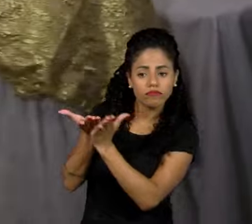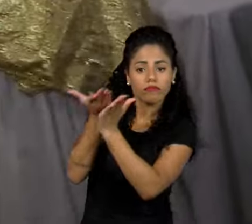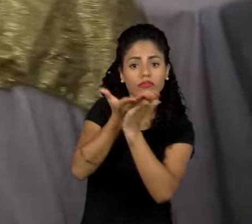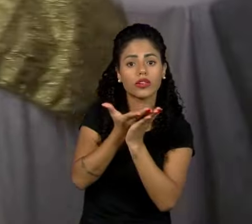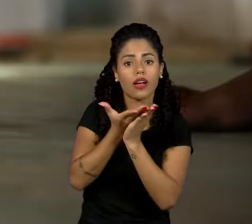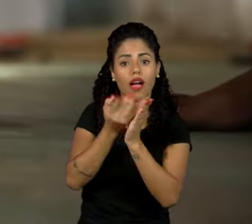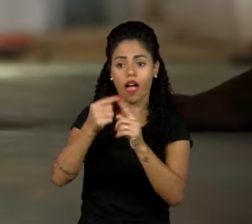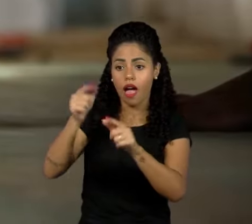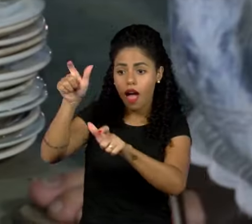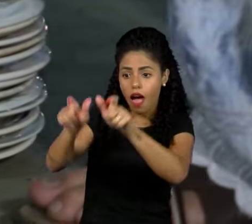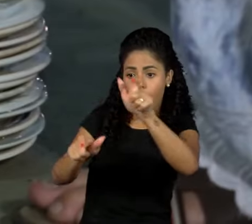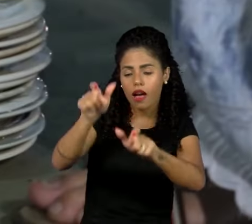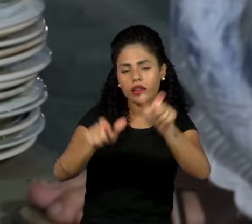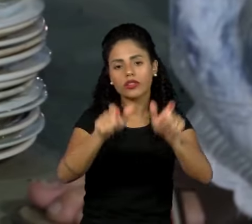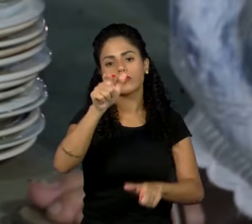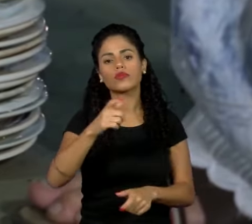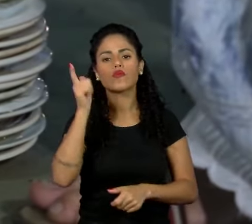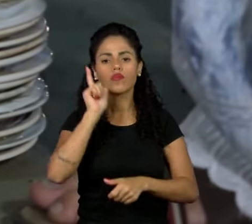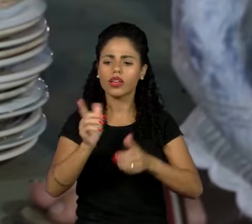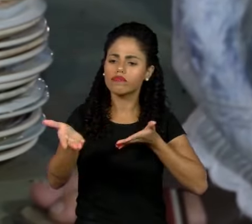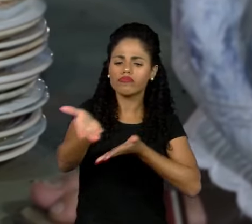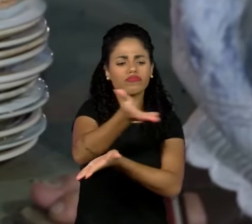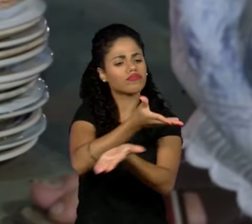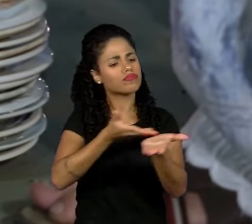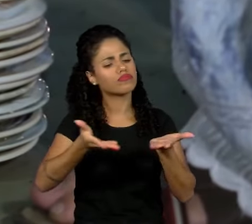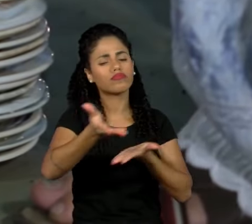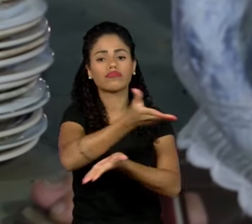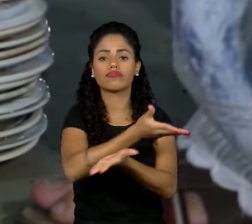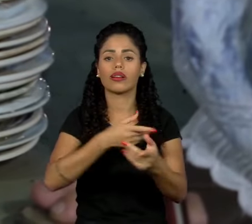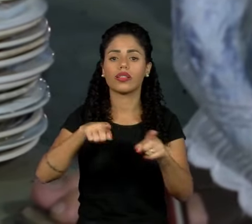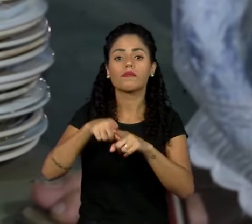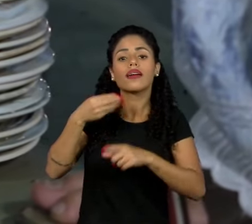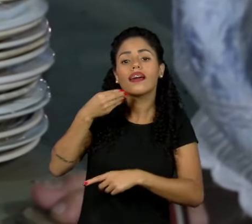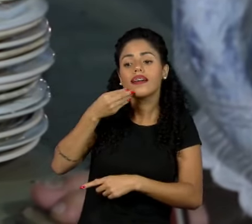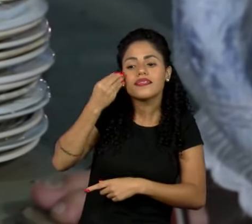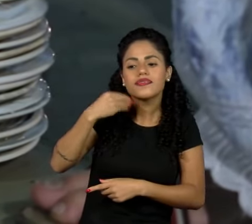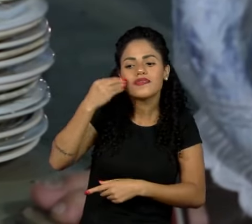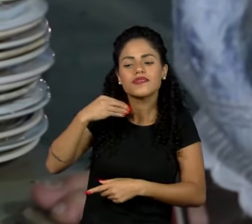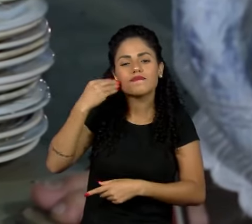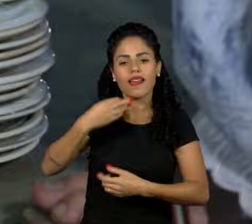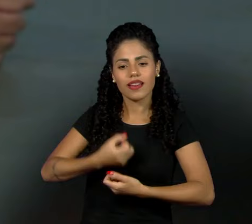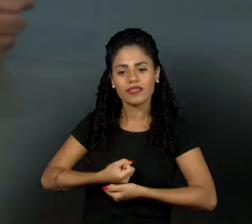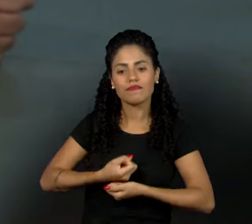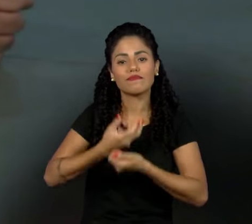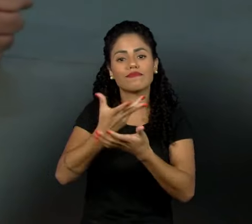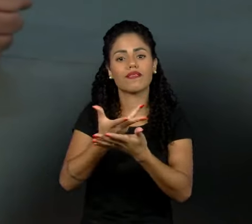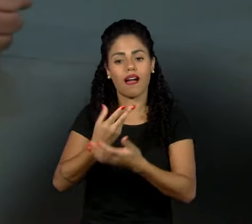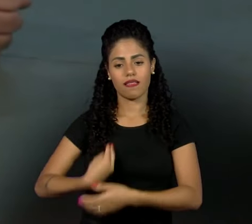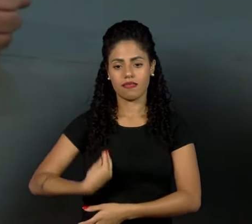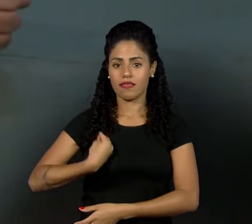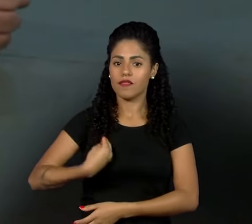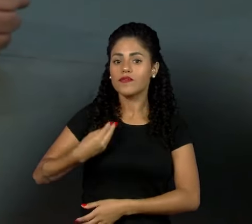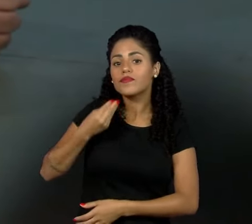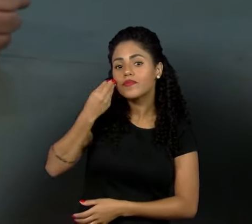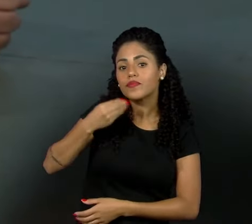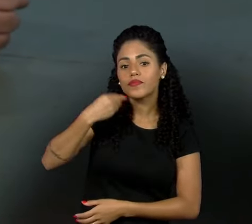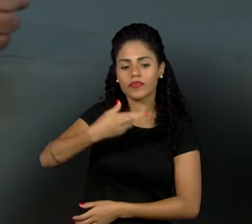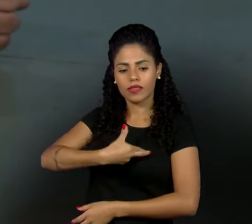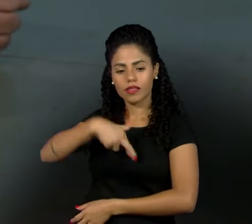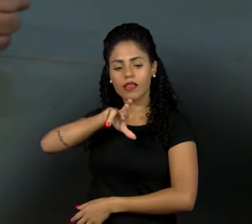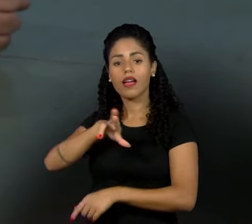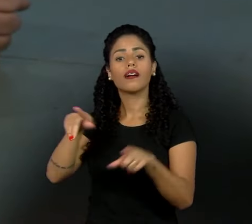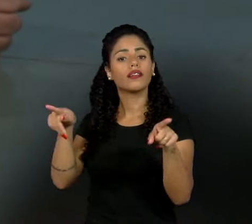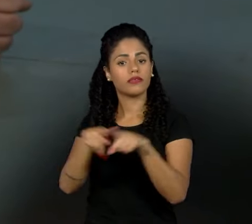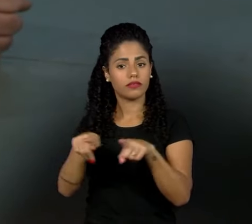elas conseguem contribuir não só com a sua experiência de vivência religiosa em relação ao sagrado,